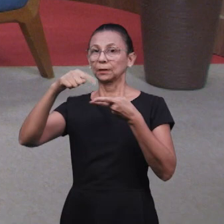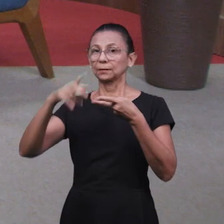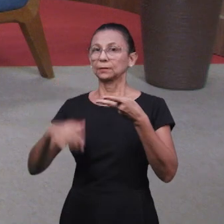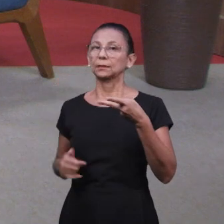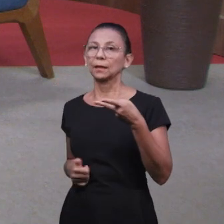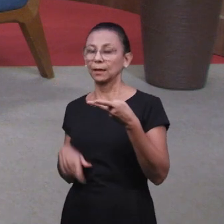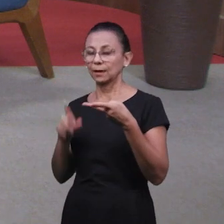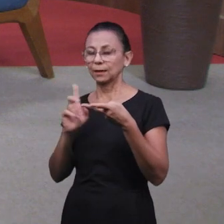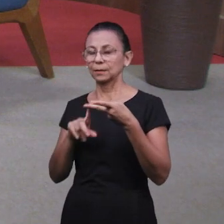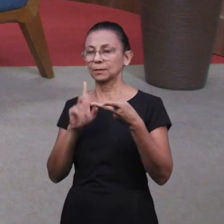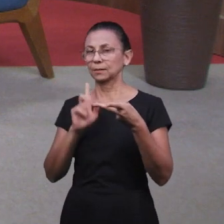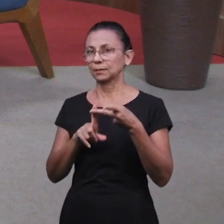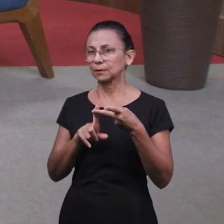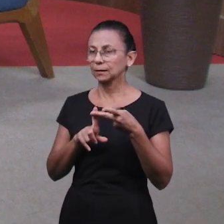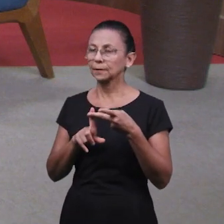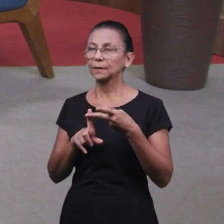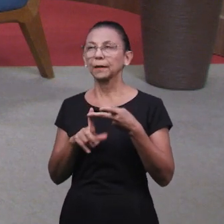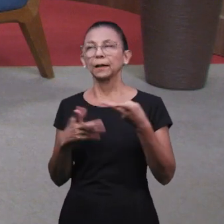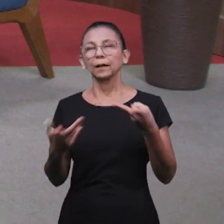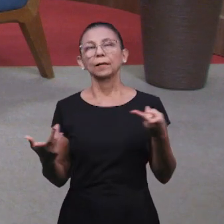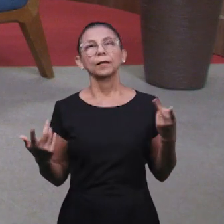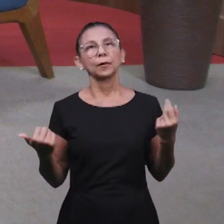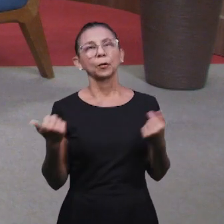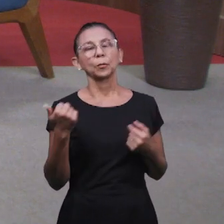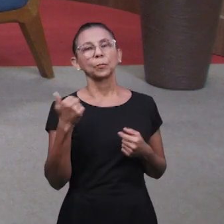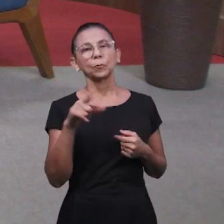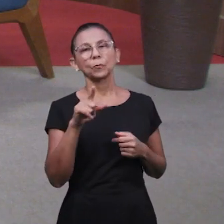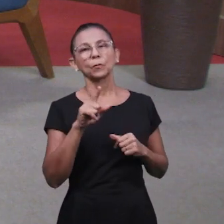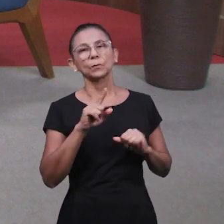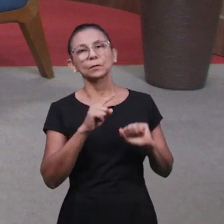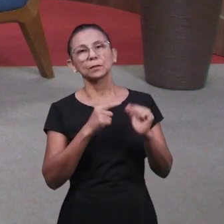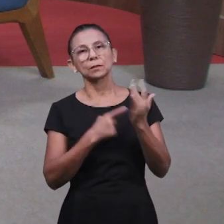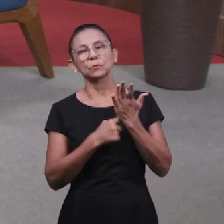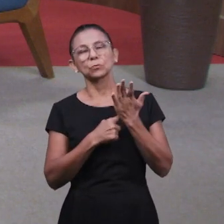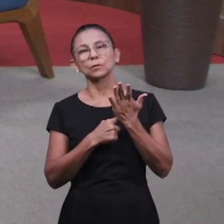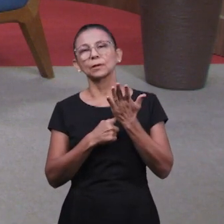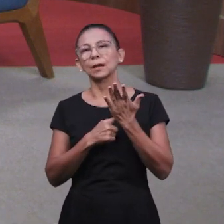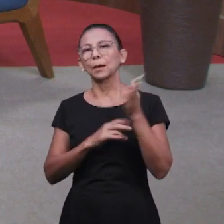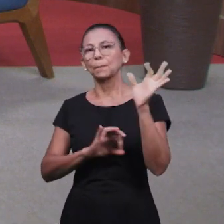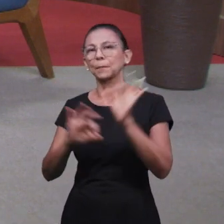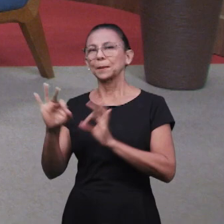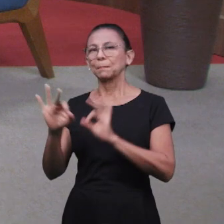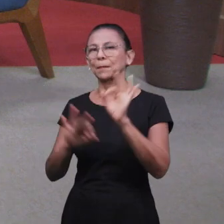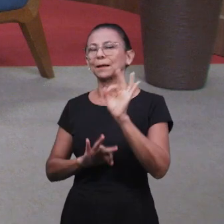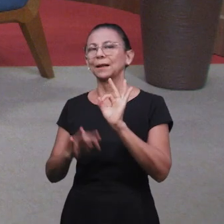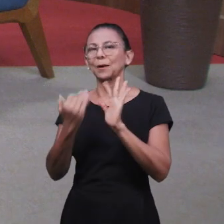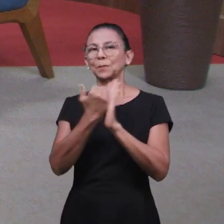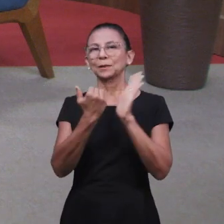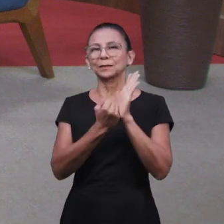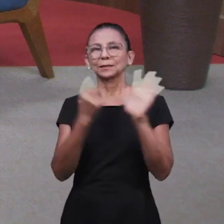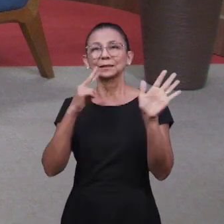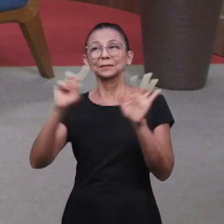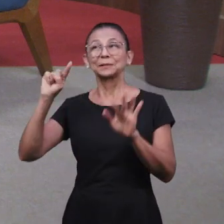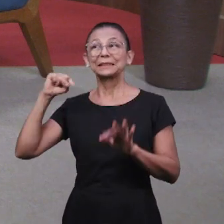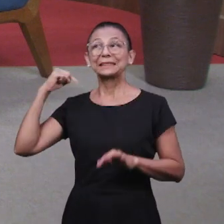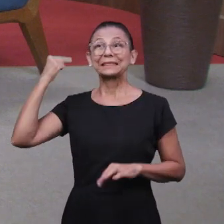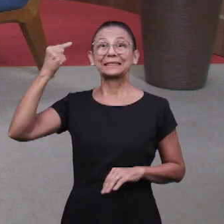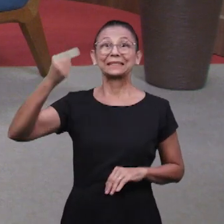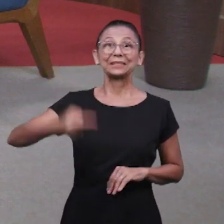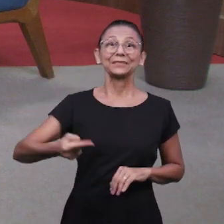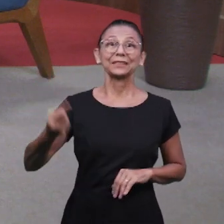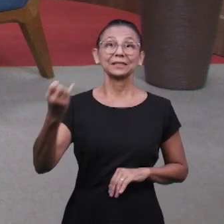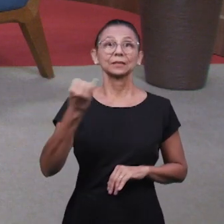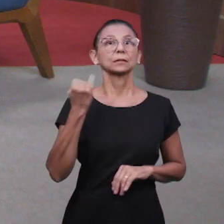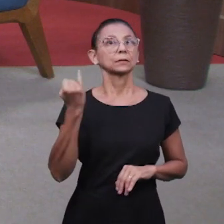daquele primeiro, tá? Esse agora é para você participar, nos ajudando a fazer o quadro